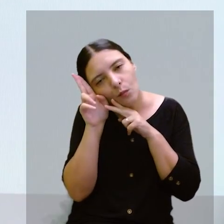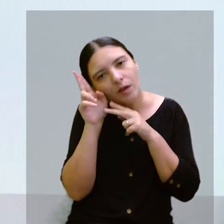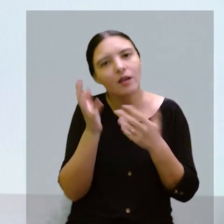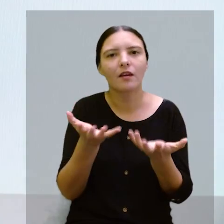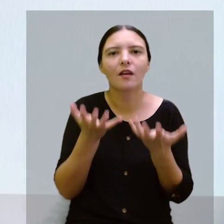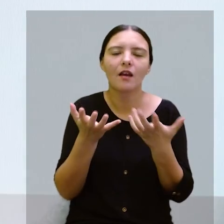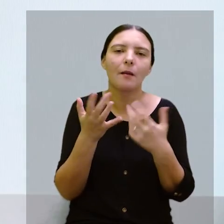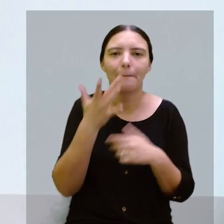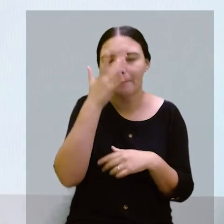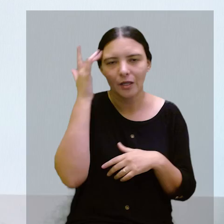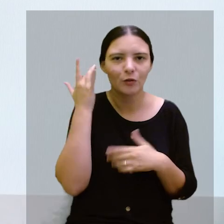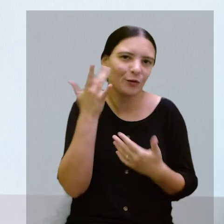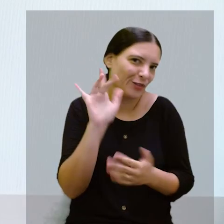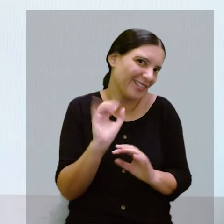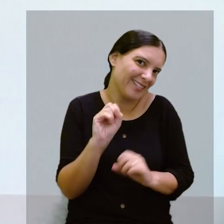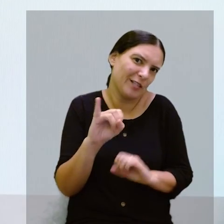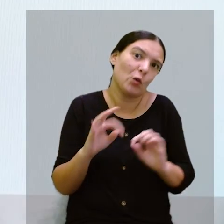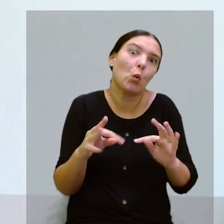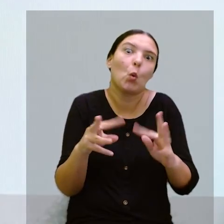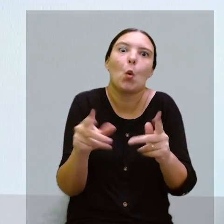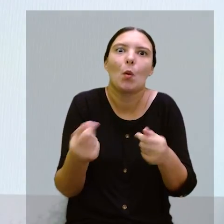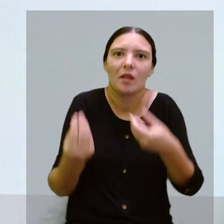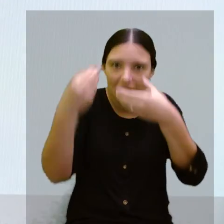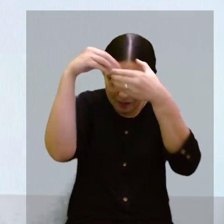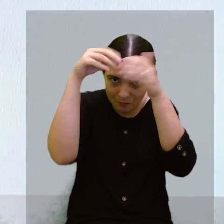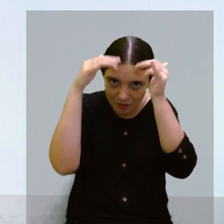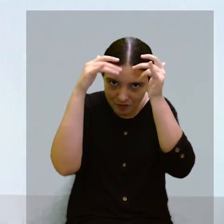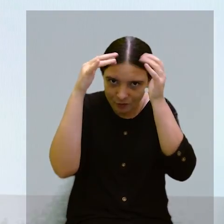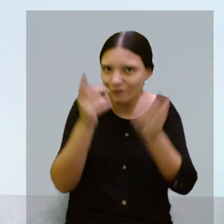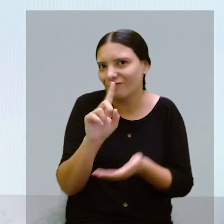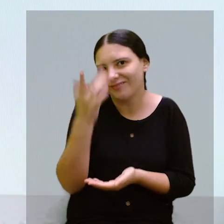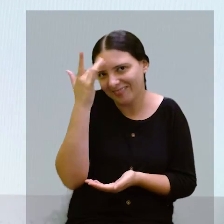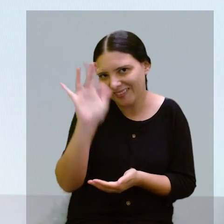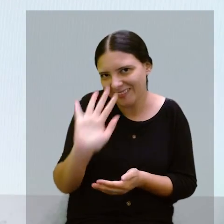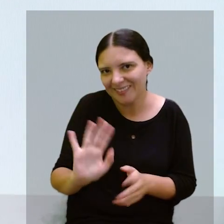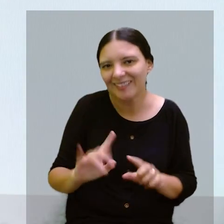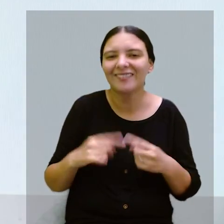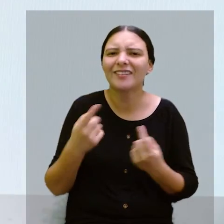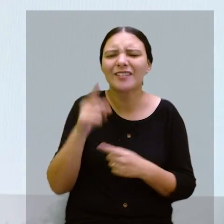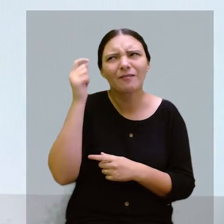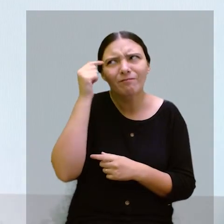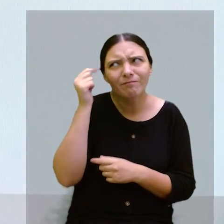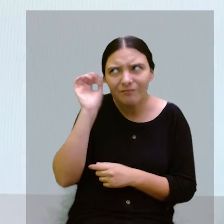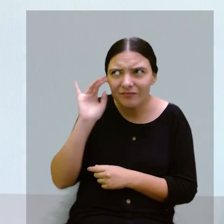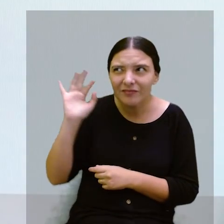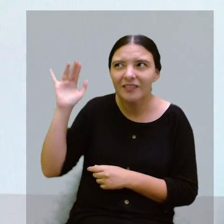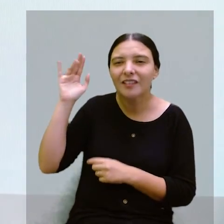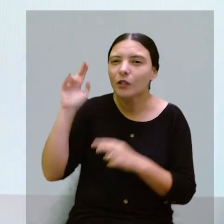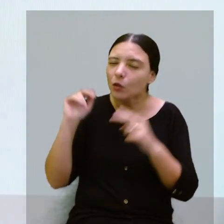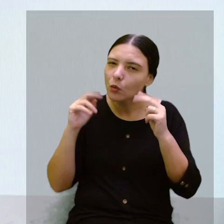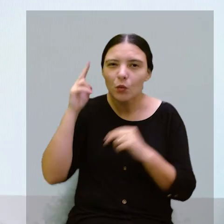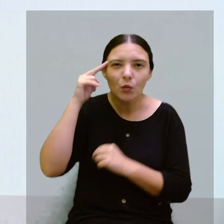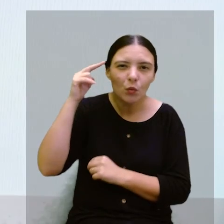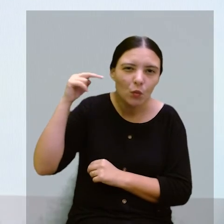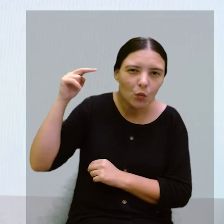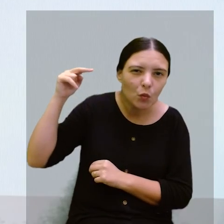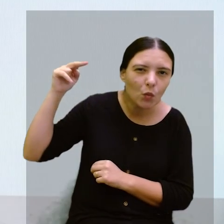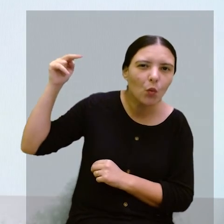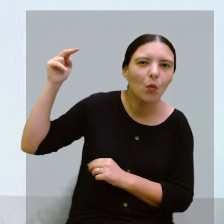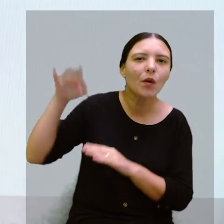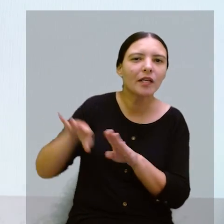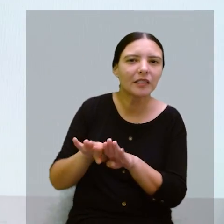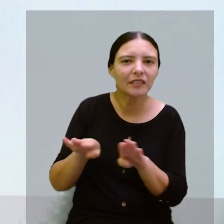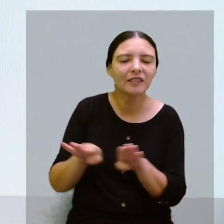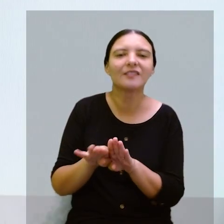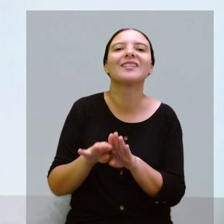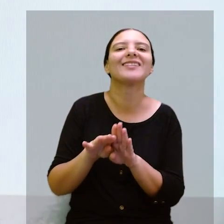ou não consigo saber se é todo mundo, porque eu não estou na cabeça de todo mundo, mas você começa a ficcionalizar sonhando, né? Criando uma narrativa